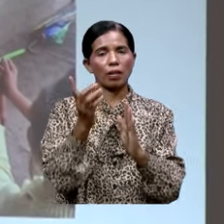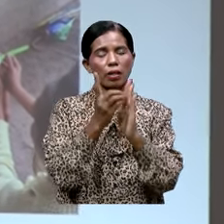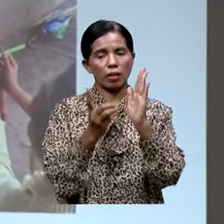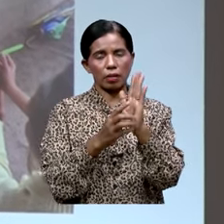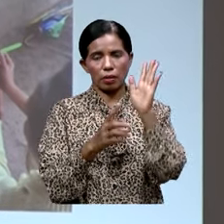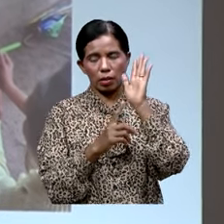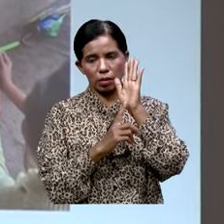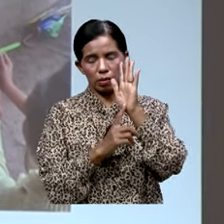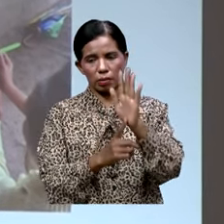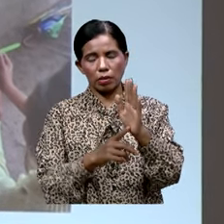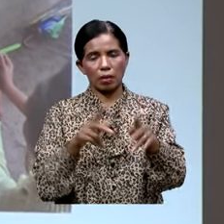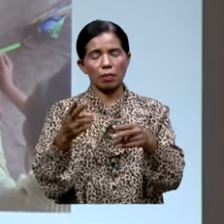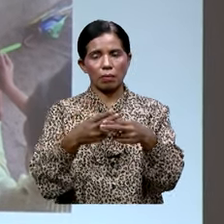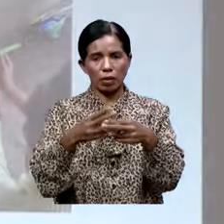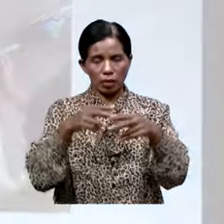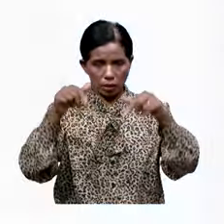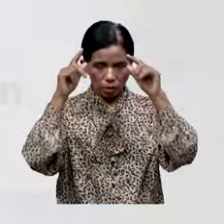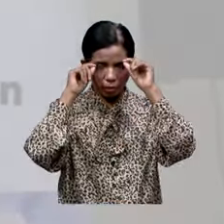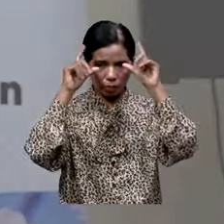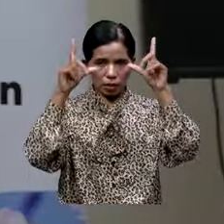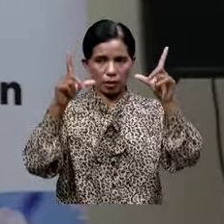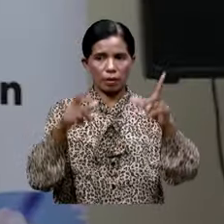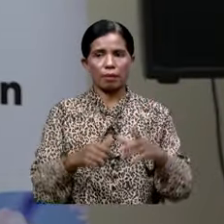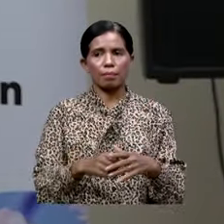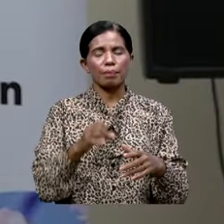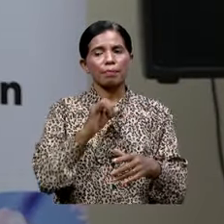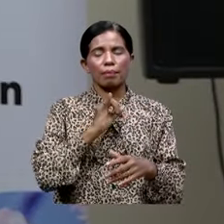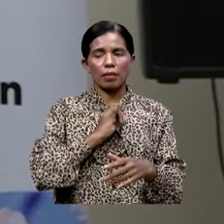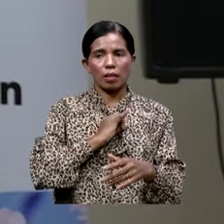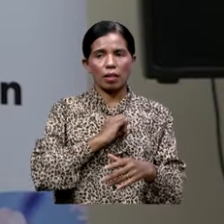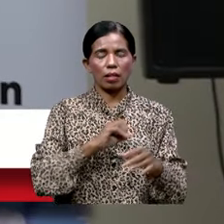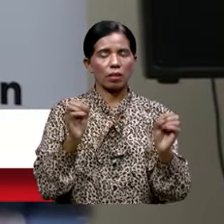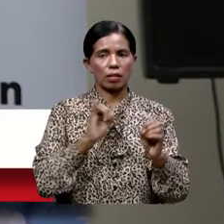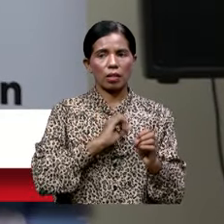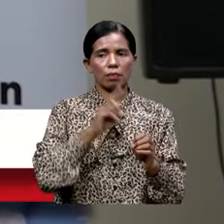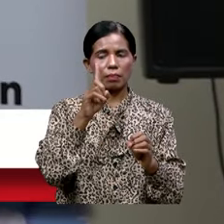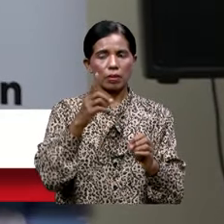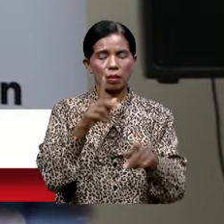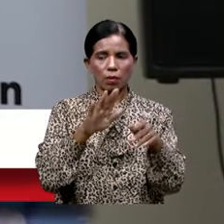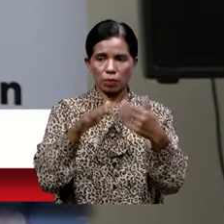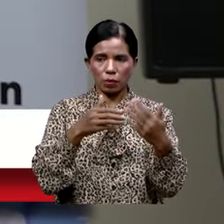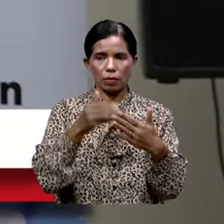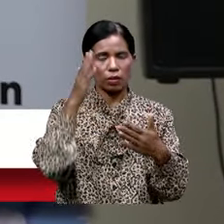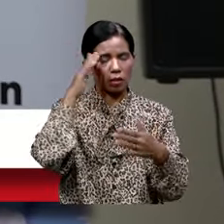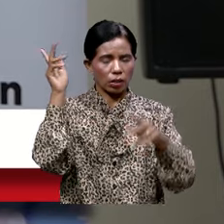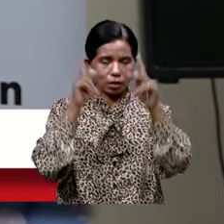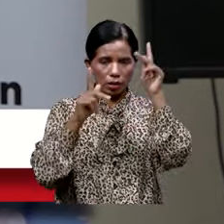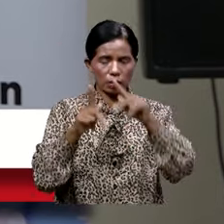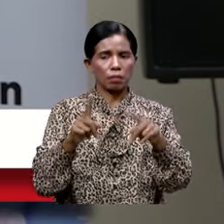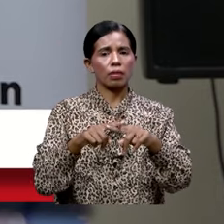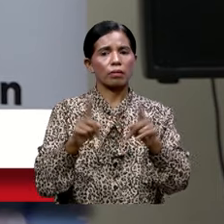tudo, raiz badax e asi de Timor-Raran, há os haumesa que mais bem, há outro hátene katak ne causa batom yoin.